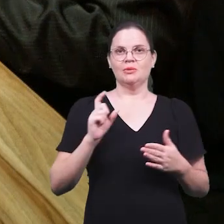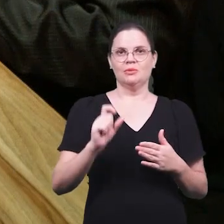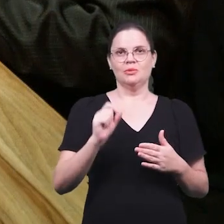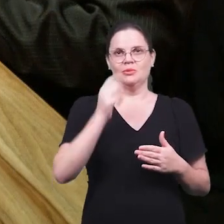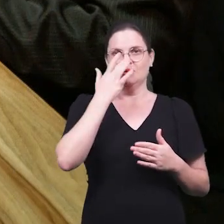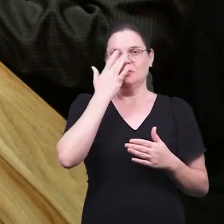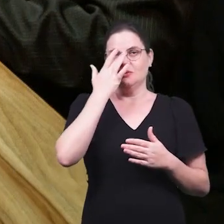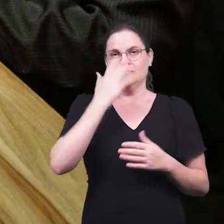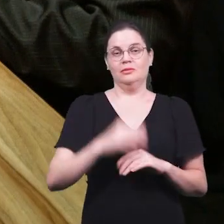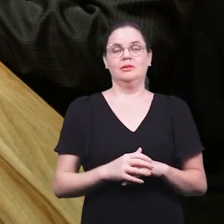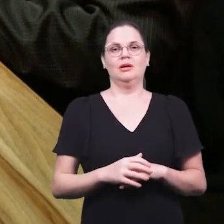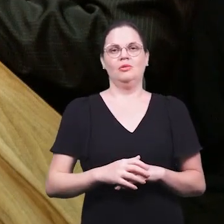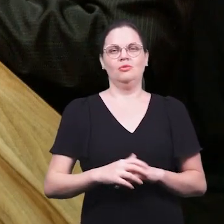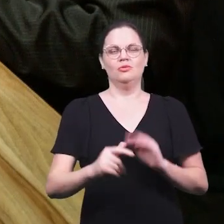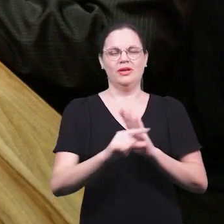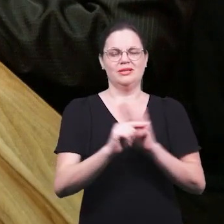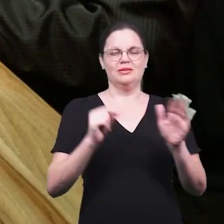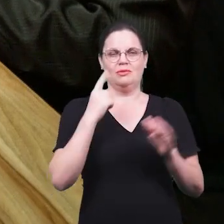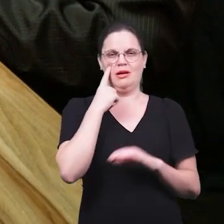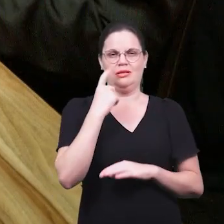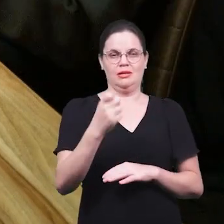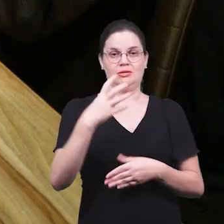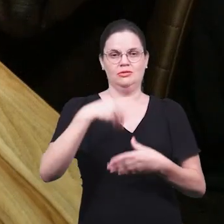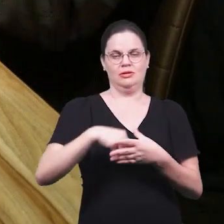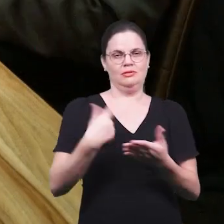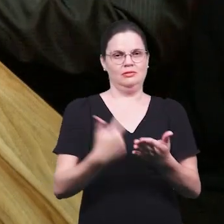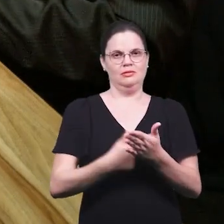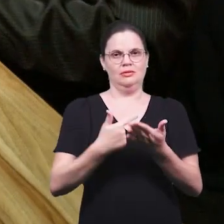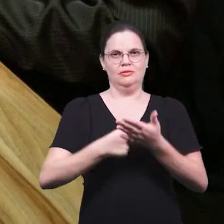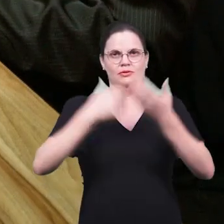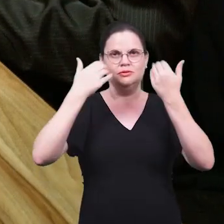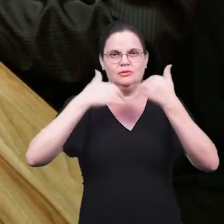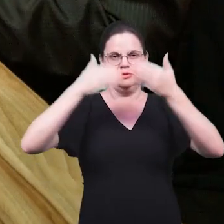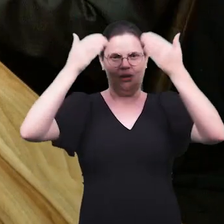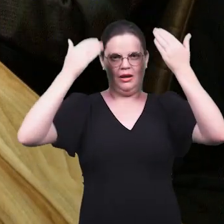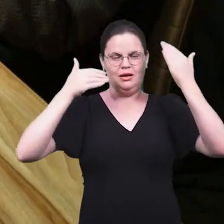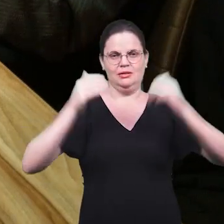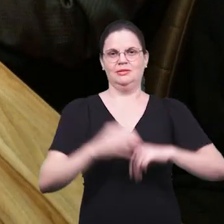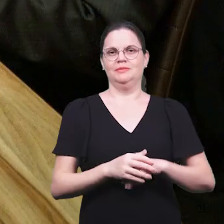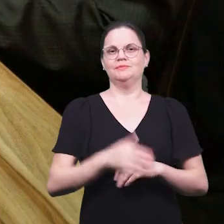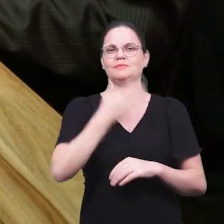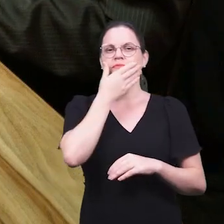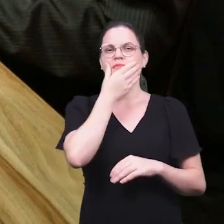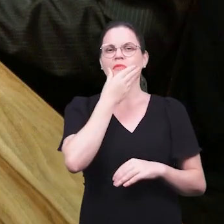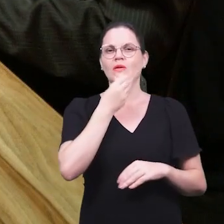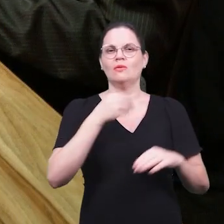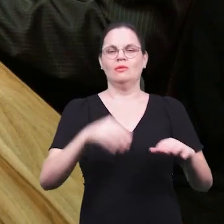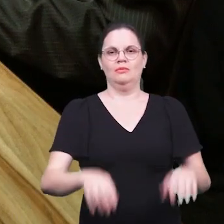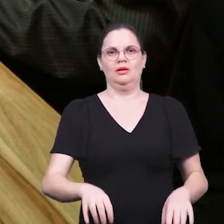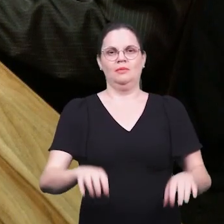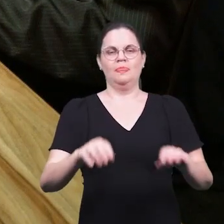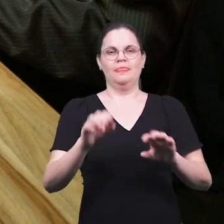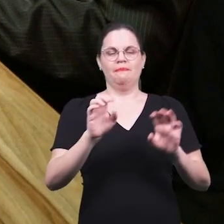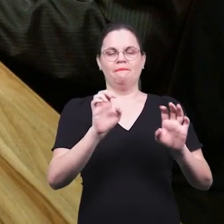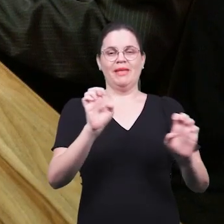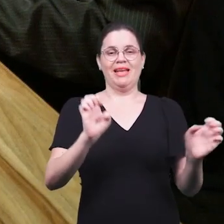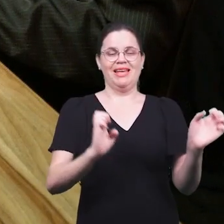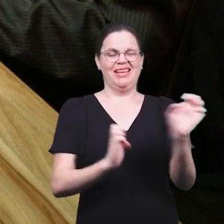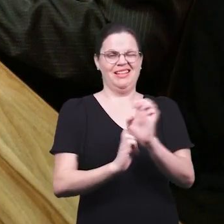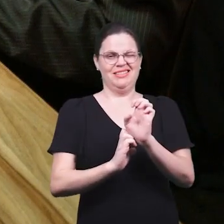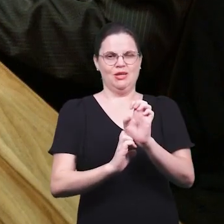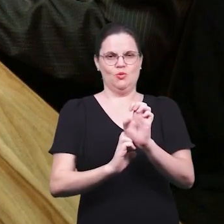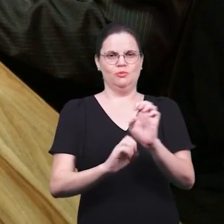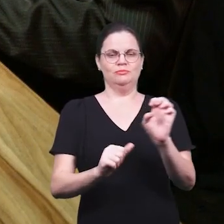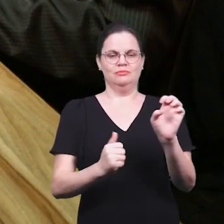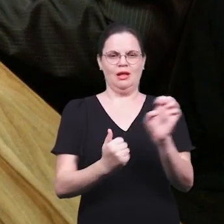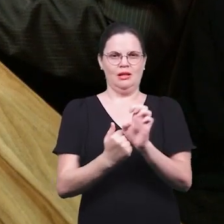encerramento dos nossos programas aqui, né? Pois é. Aqui tem uma palavra interessante, que é uma palavra que aparece lá no livro de Reis, né? Que